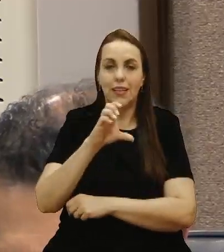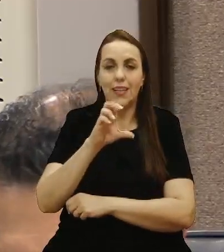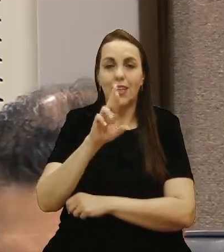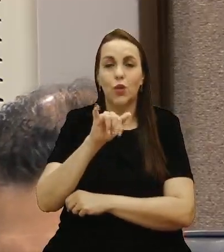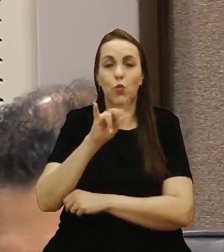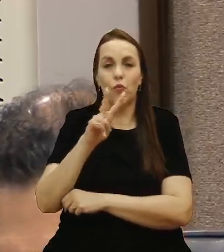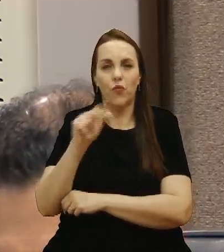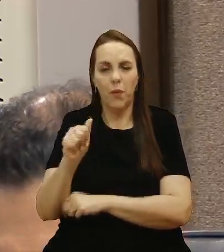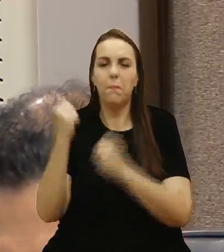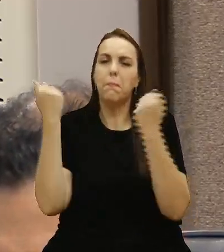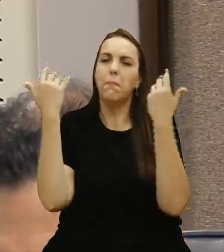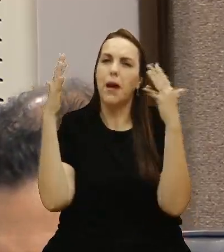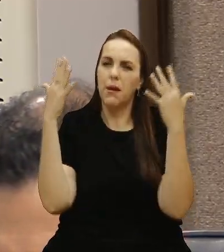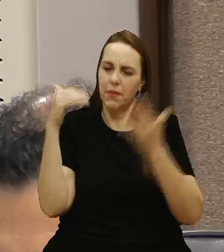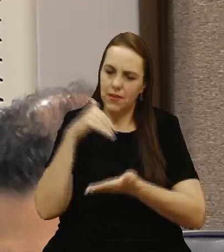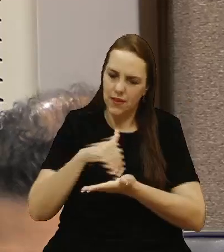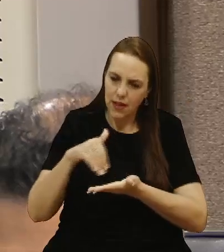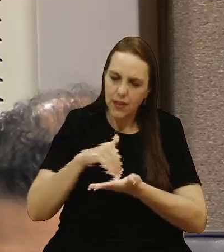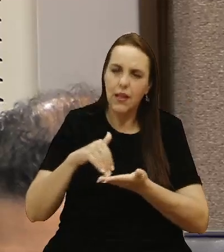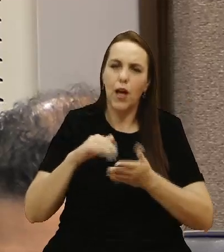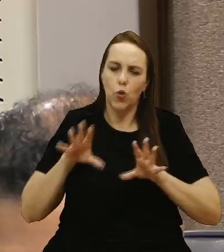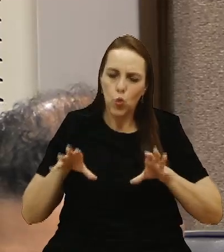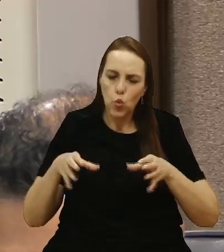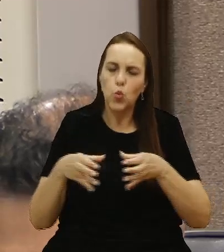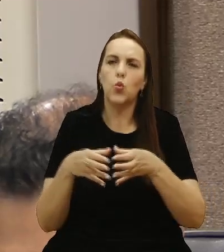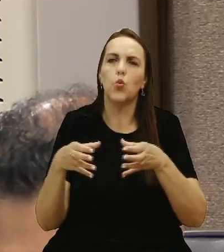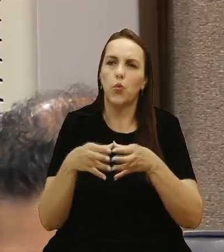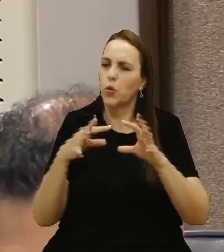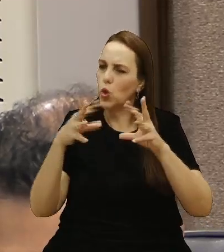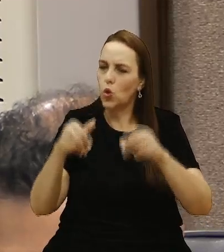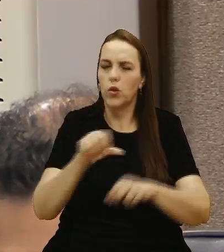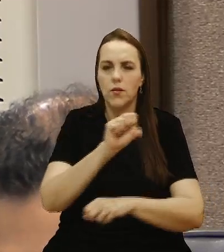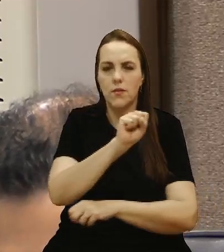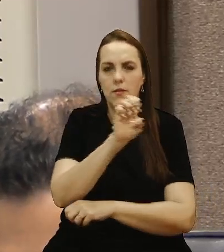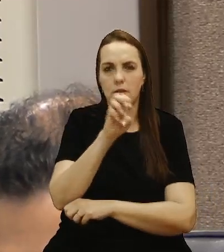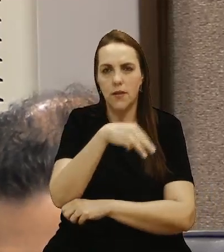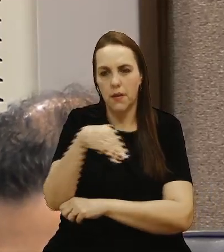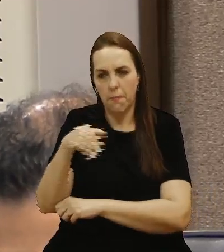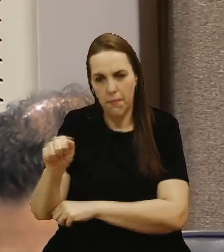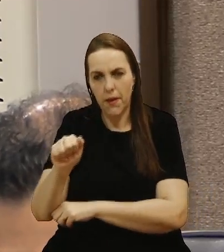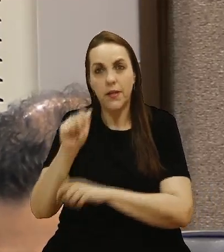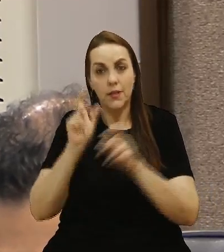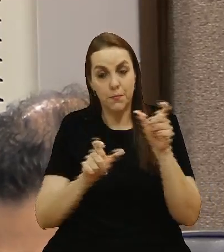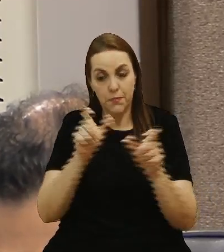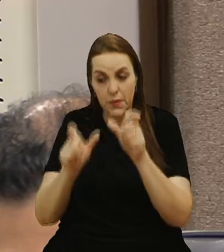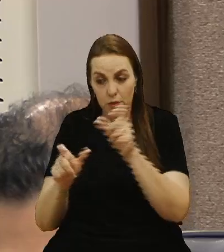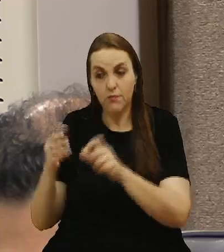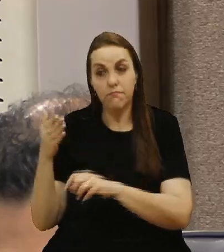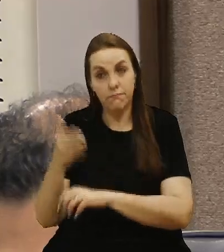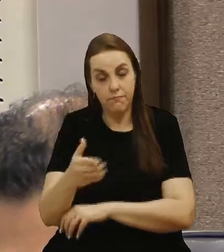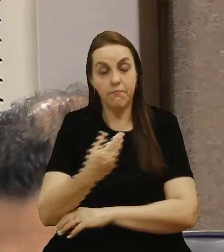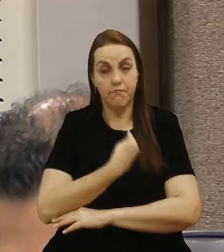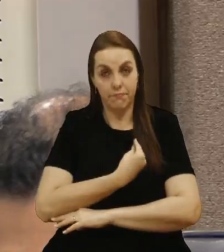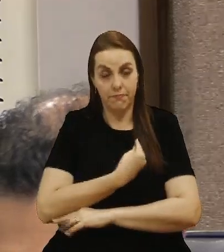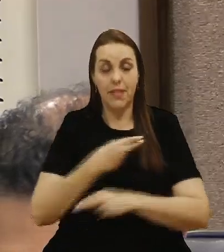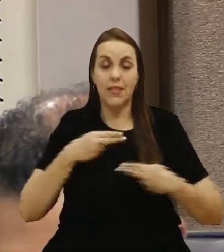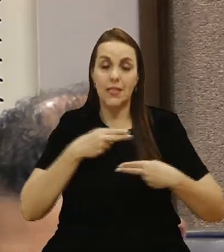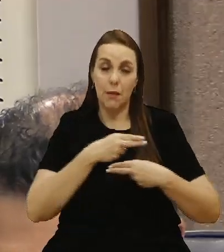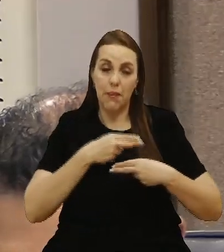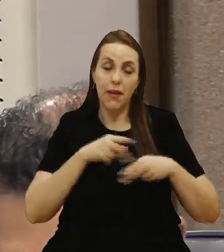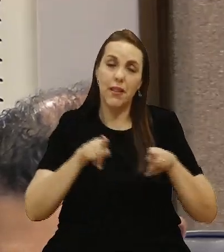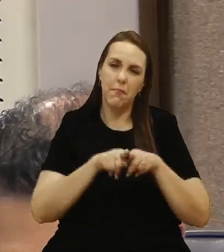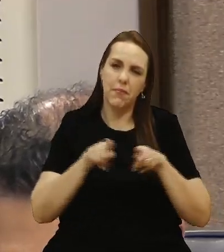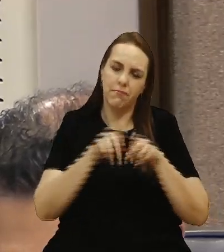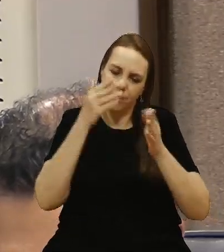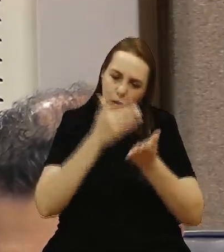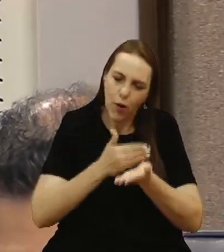parabéns, secretário Ronaldo, parabéns toda a equipe da SEMA, ao pessoal que foi lá, que esteve presente, o pessoal do SEBRAE. Então, é o primeiro